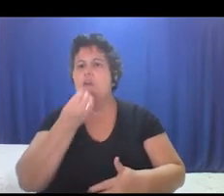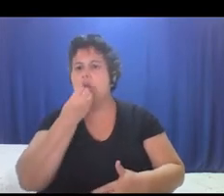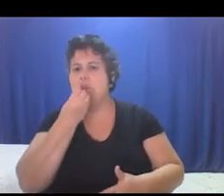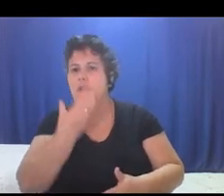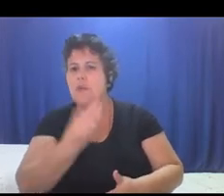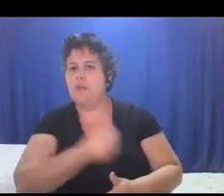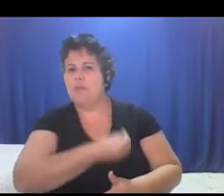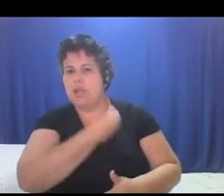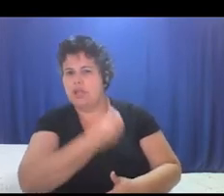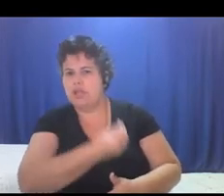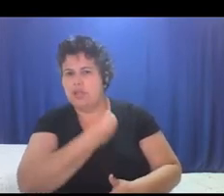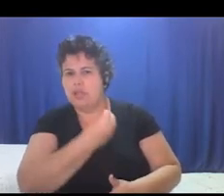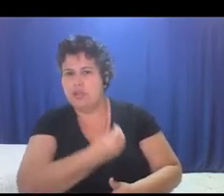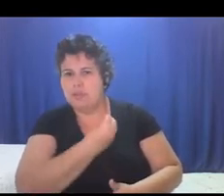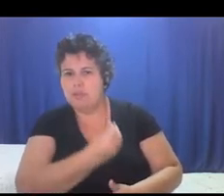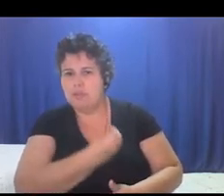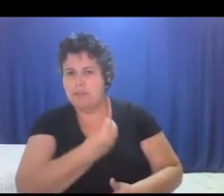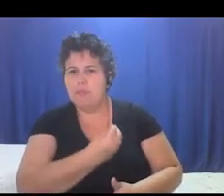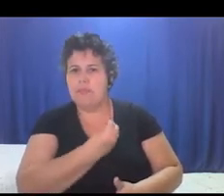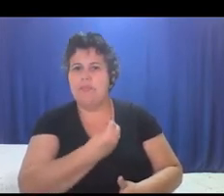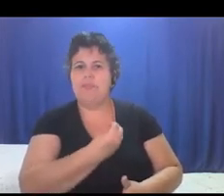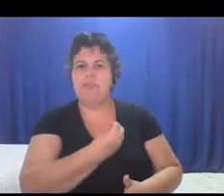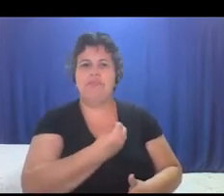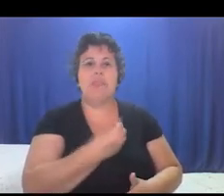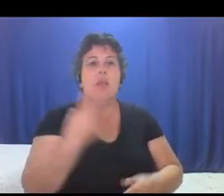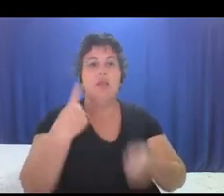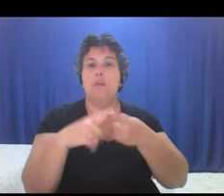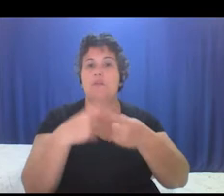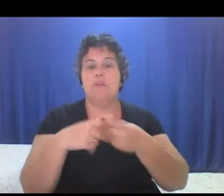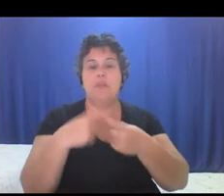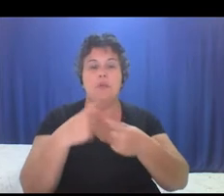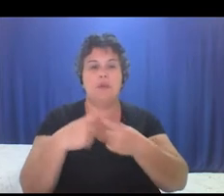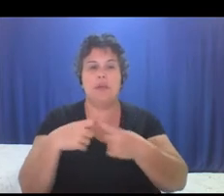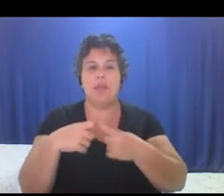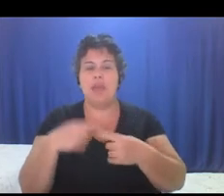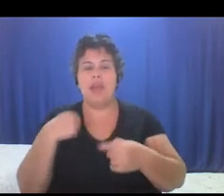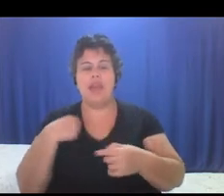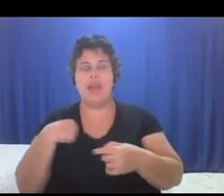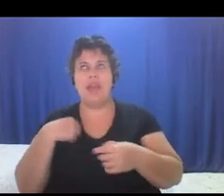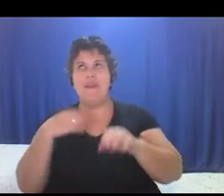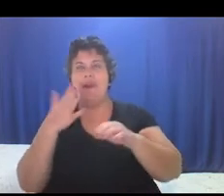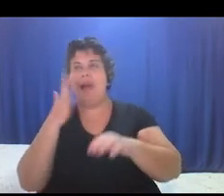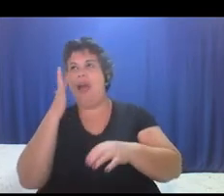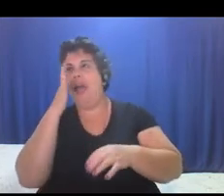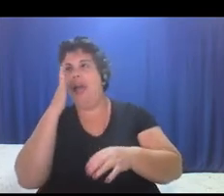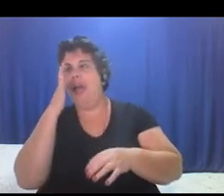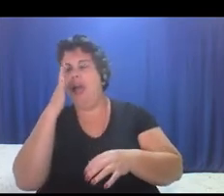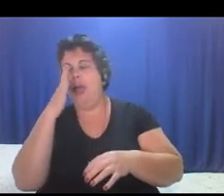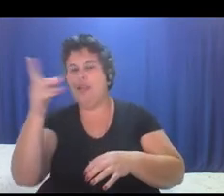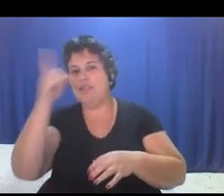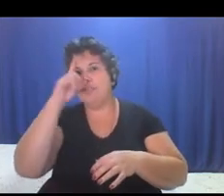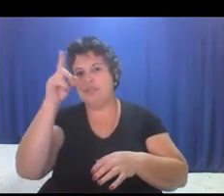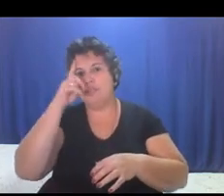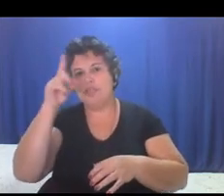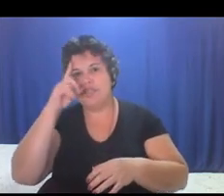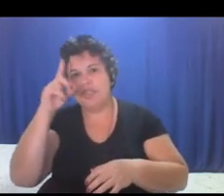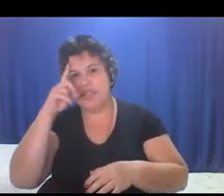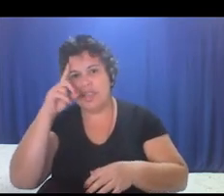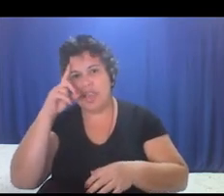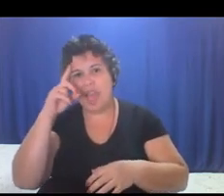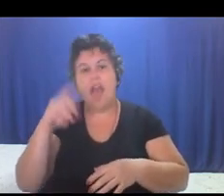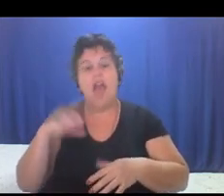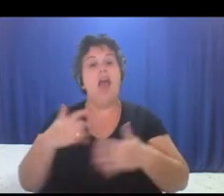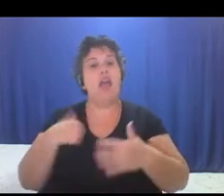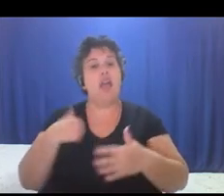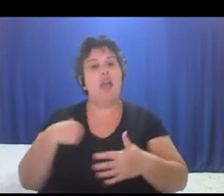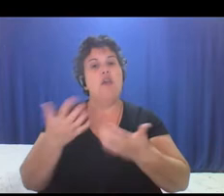de brilhar os olhos e que faz brilhar meus olhos muito diariamente, né? Acho que um ponto que eu gostaria de trazer aqui para vocês, eu,